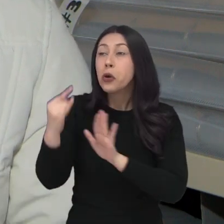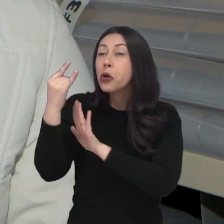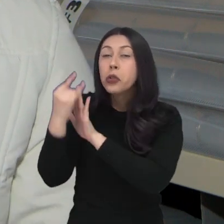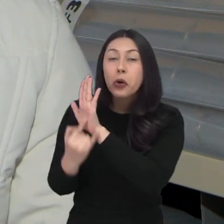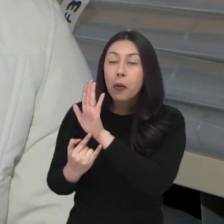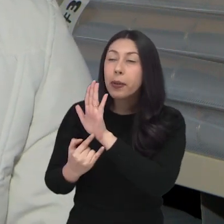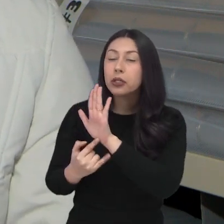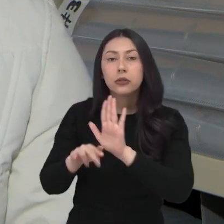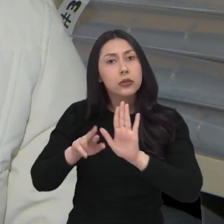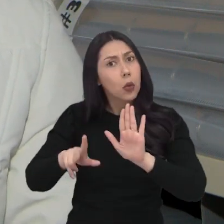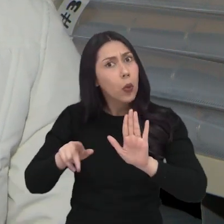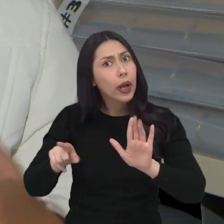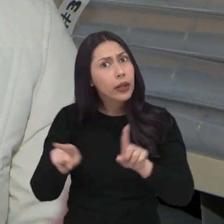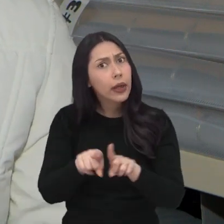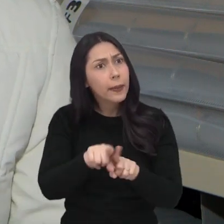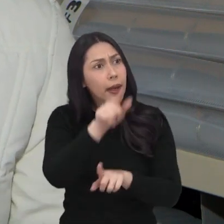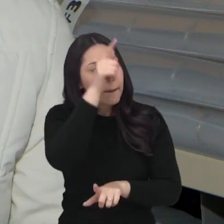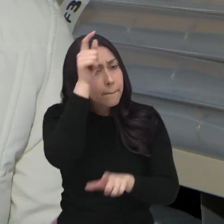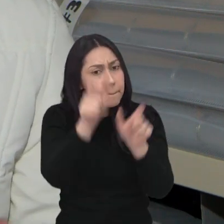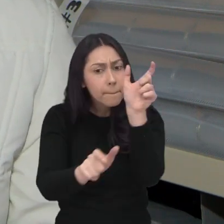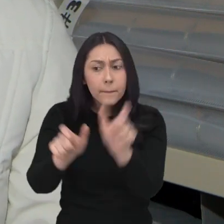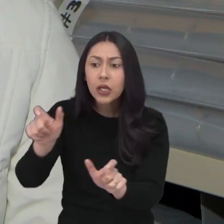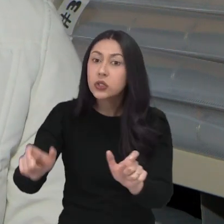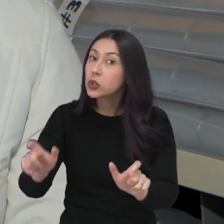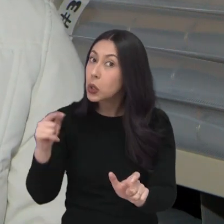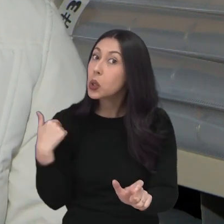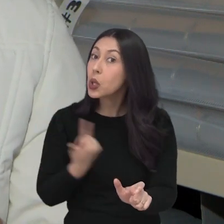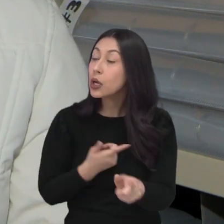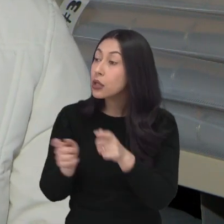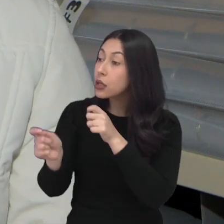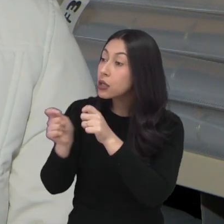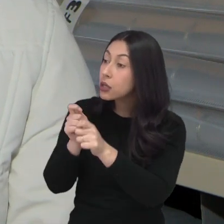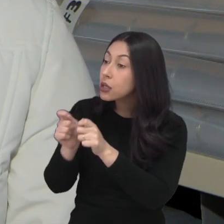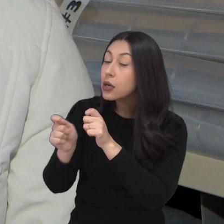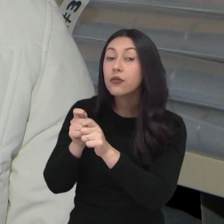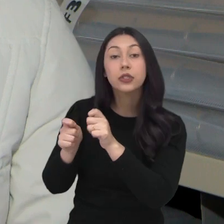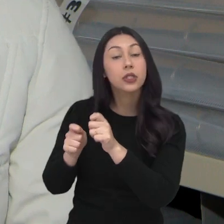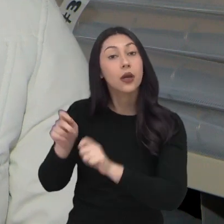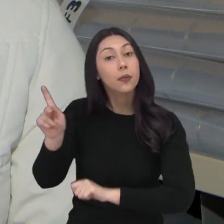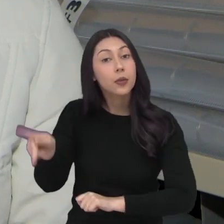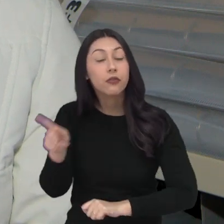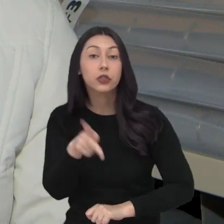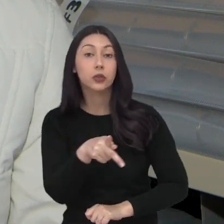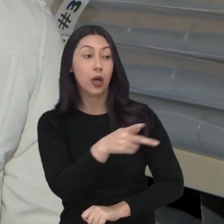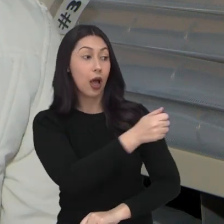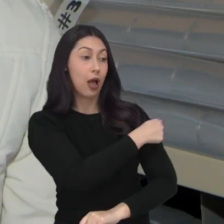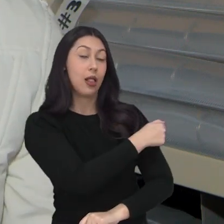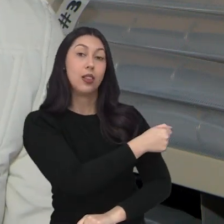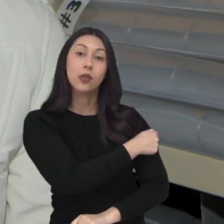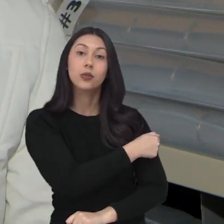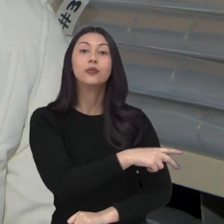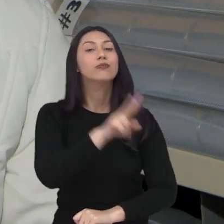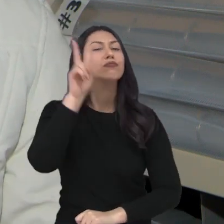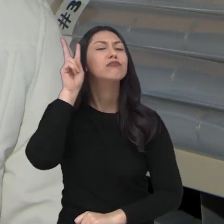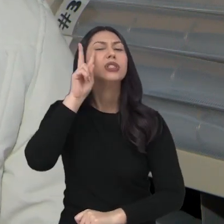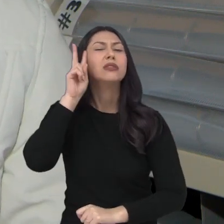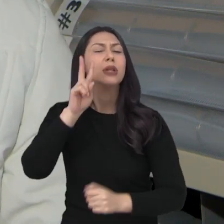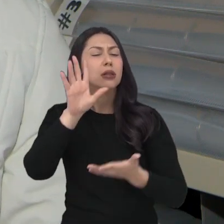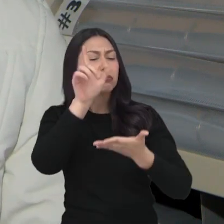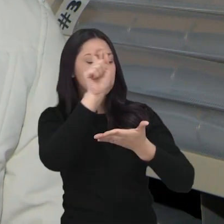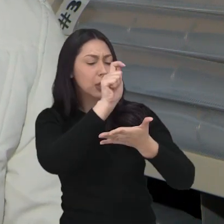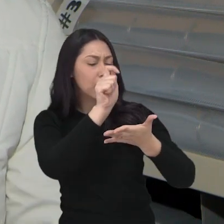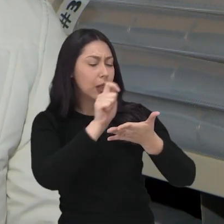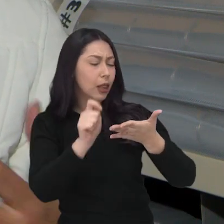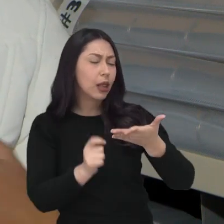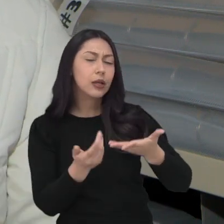de documentação, é uma questão de pessoas também, tanto é que nós também fazemos entrevistas com professores, alunos, para guardar essa